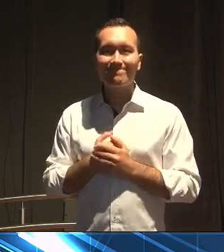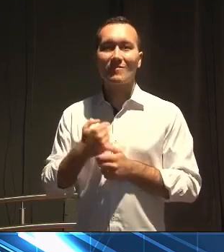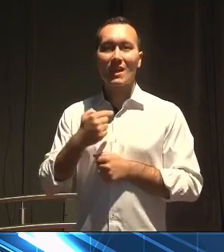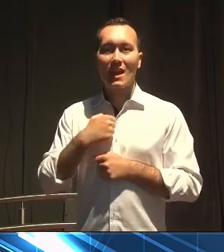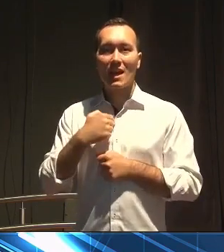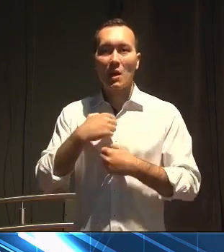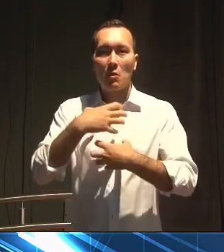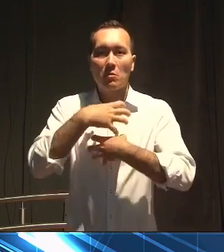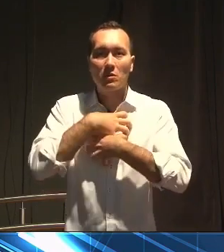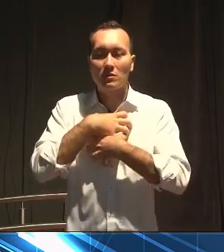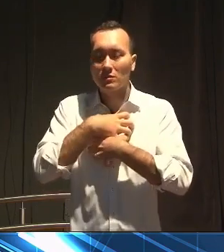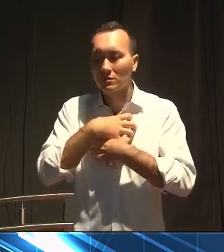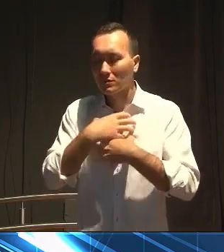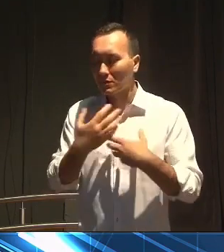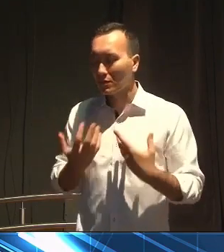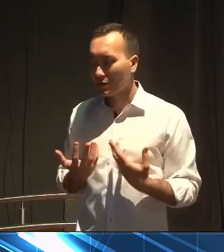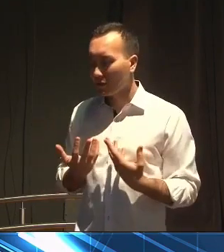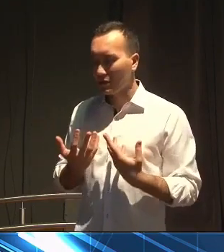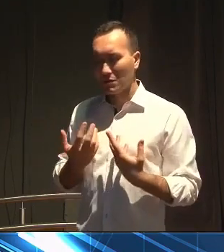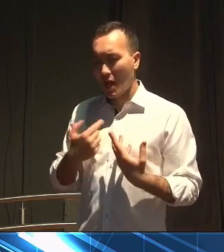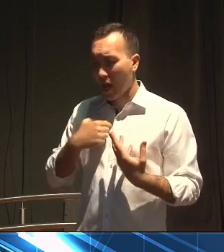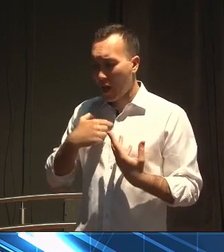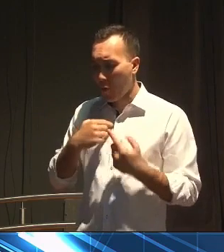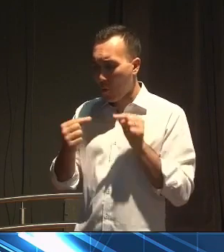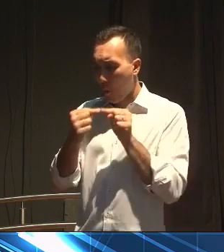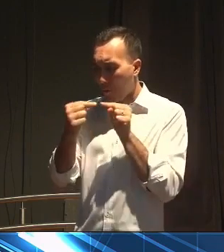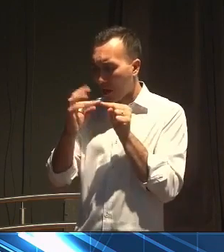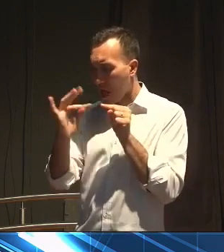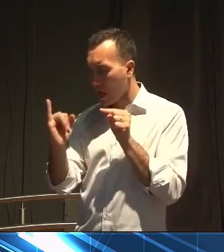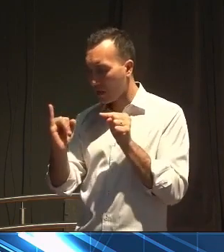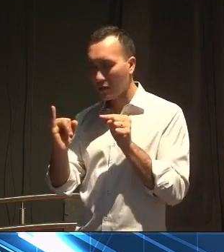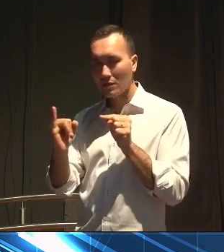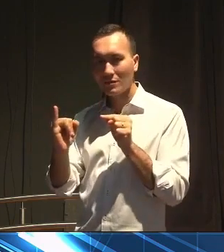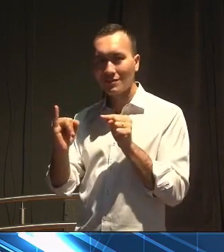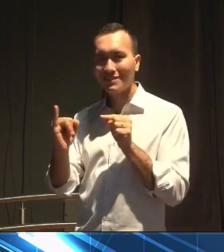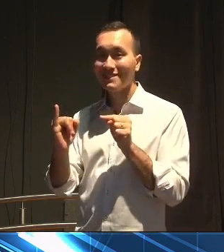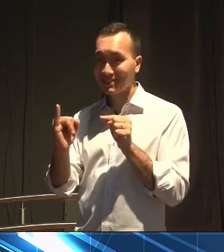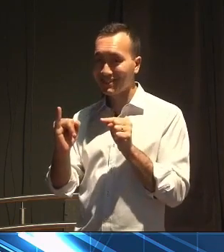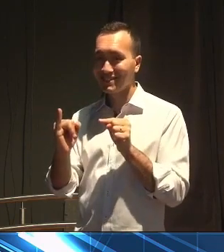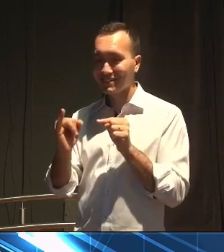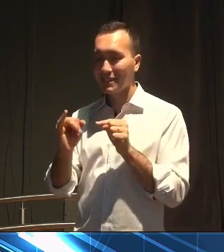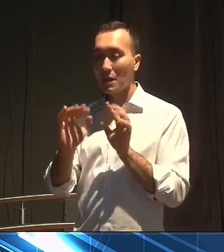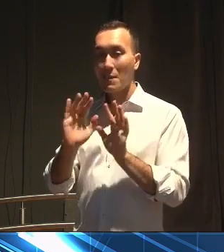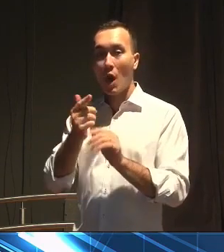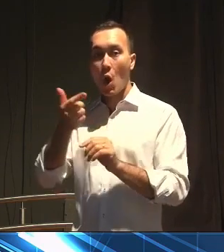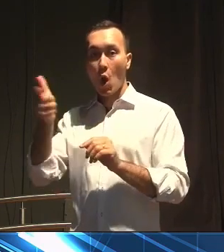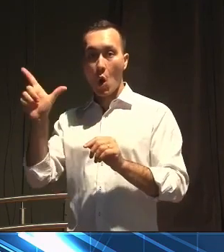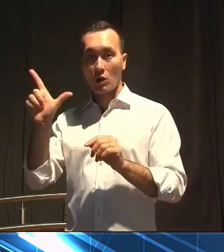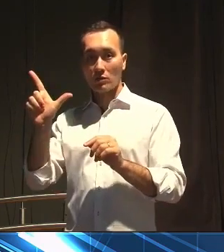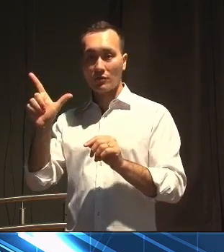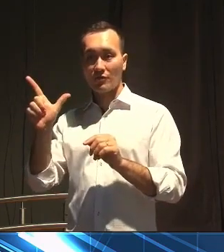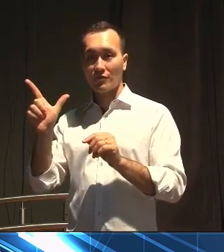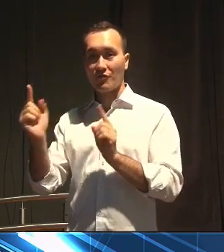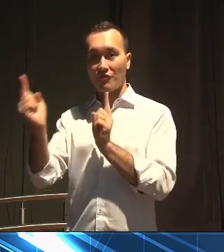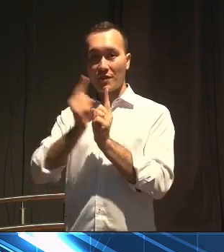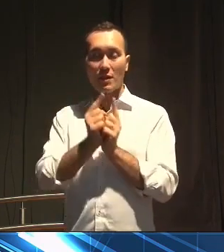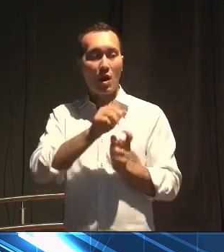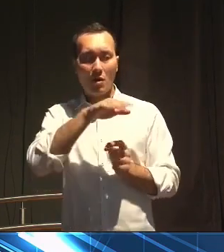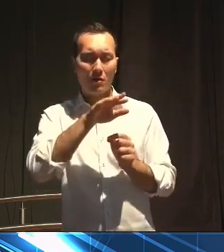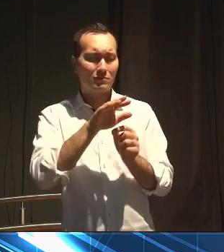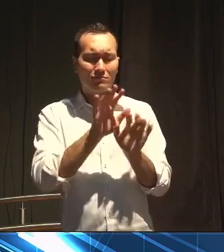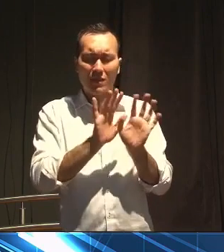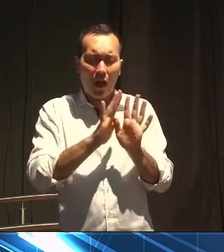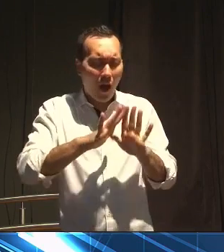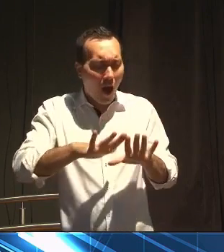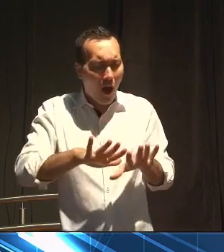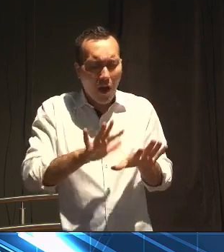forma e não tinha ninguém para falar, para sentar do meu lado e falar: "Tá tudo bem, é assim mesmo, é o processo". E agora eu consigo